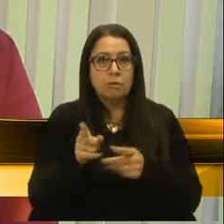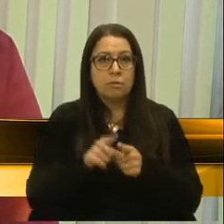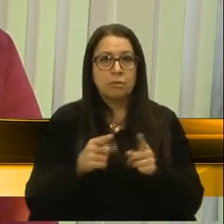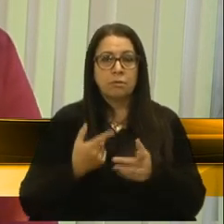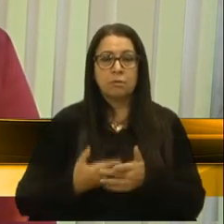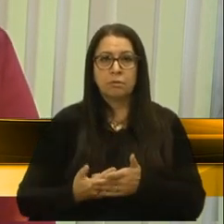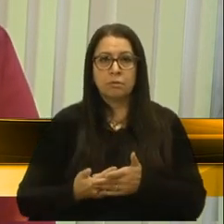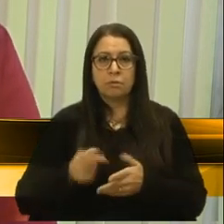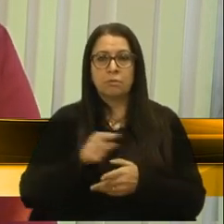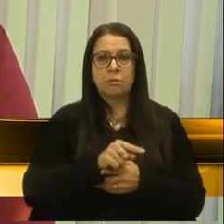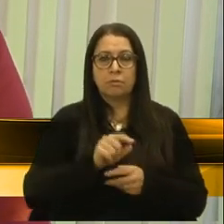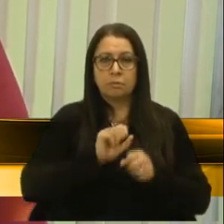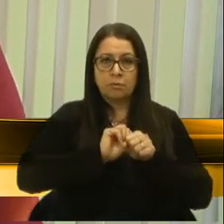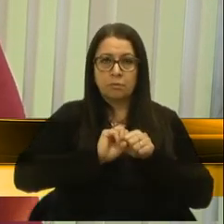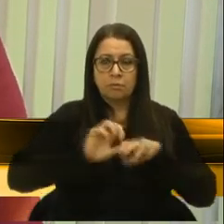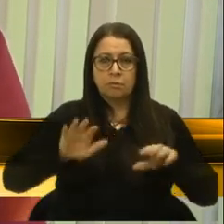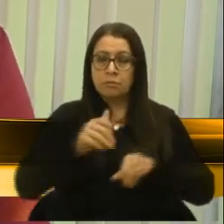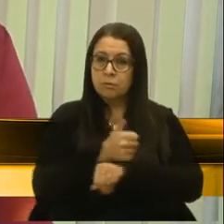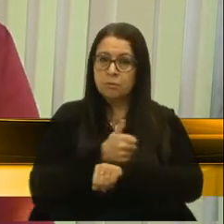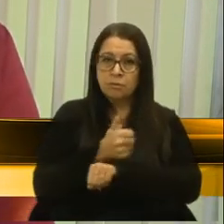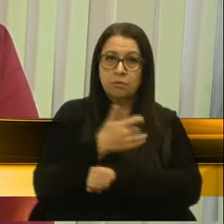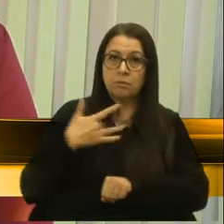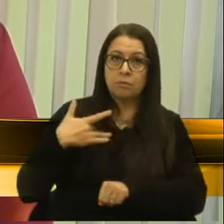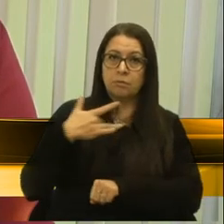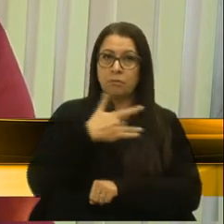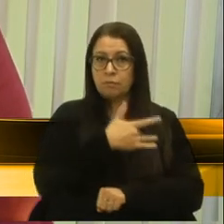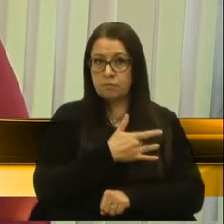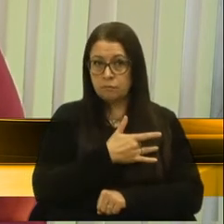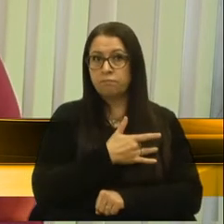questão da contaminação dos profissionais de saúde.